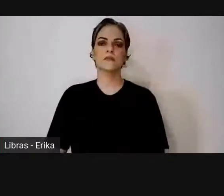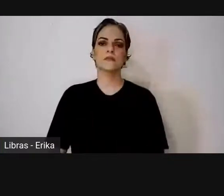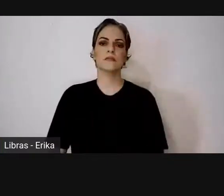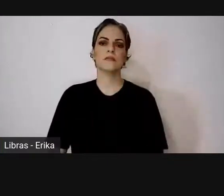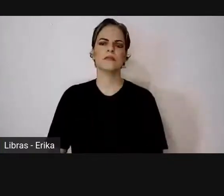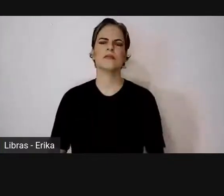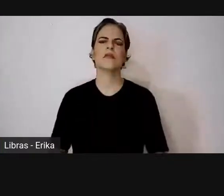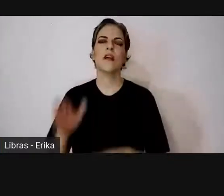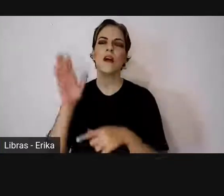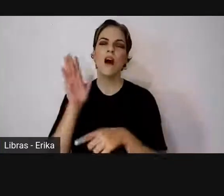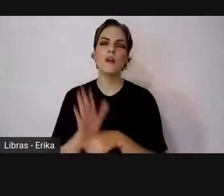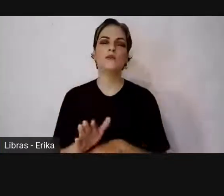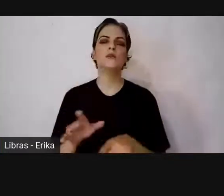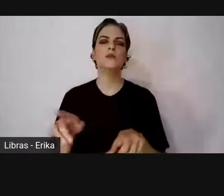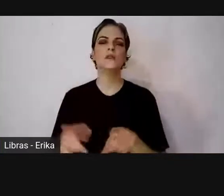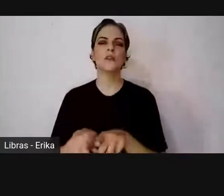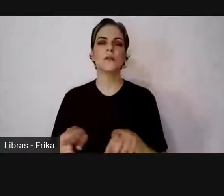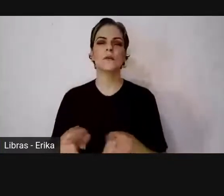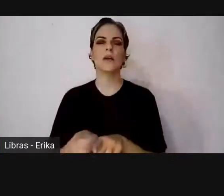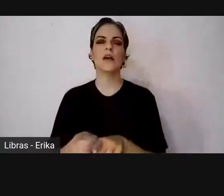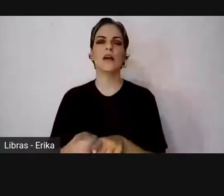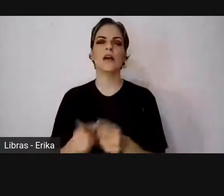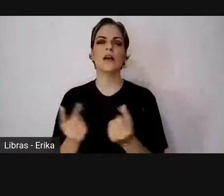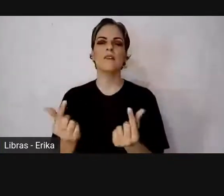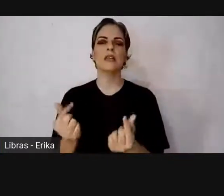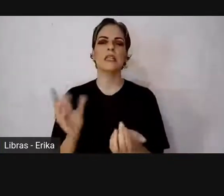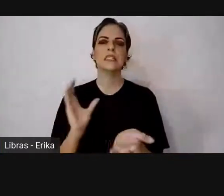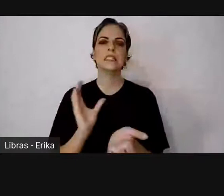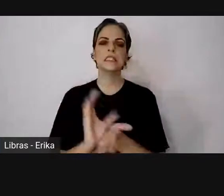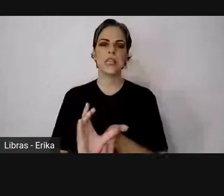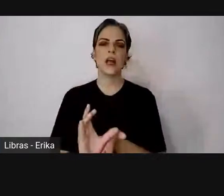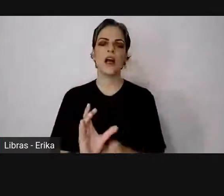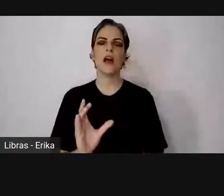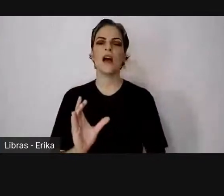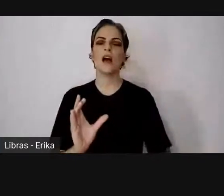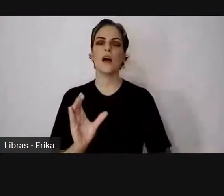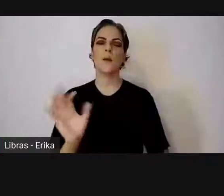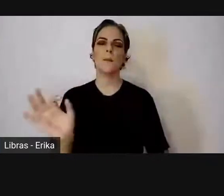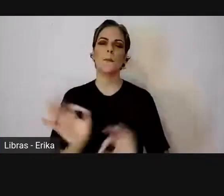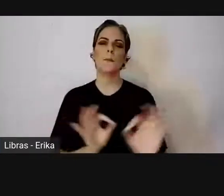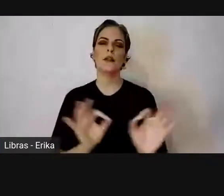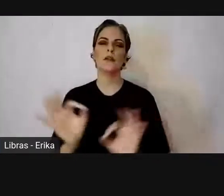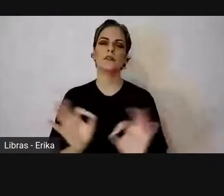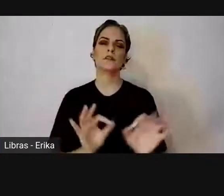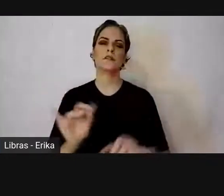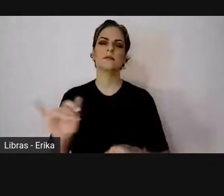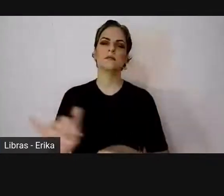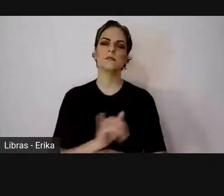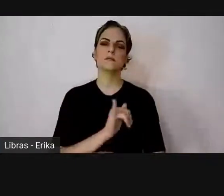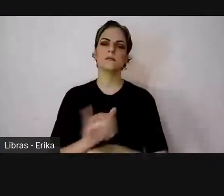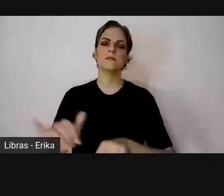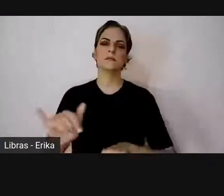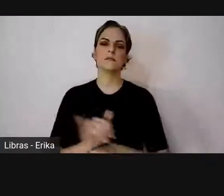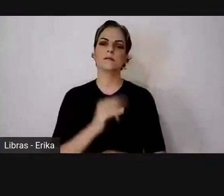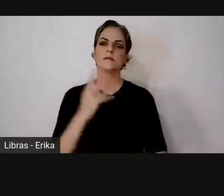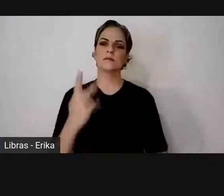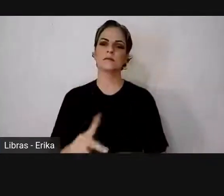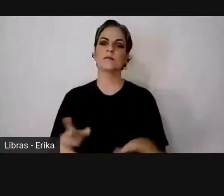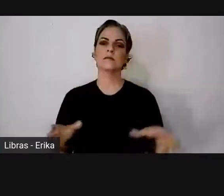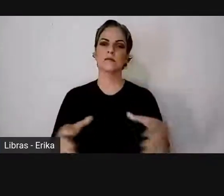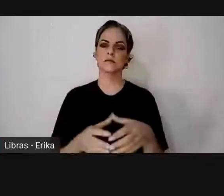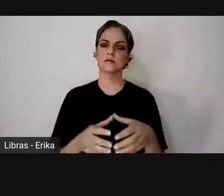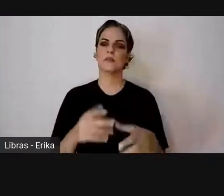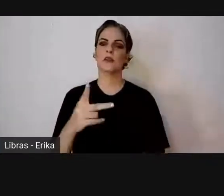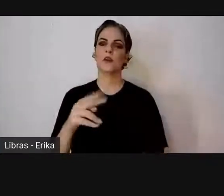ele ajudou a financiar o planejamento estratégico da Procuradoria da Mulher, foi um outro item. Teve uns